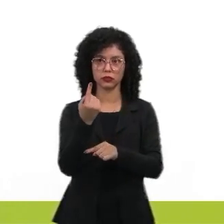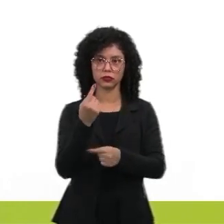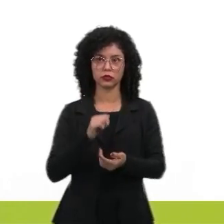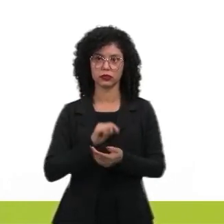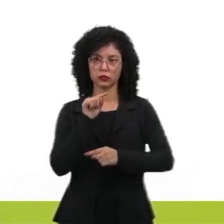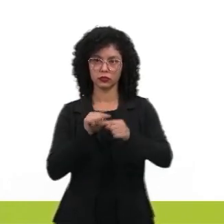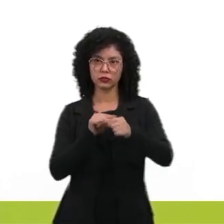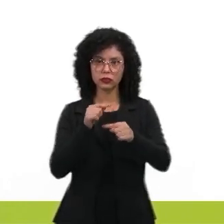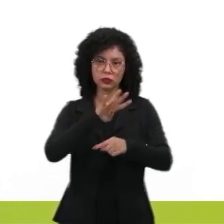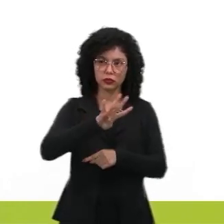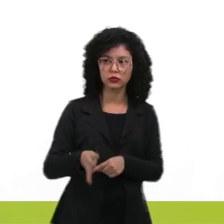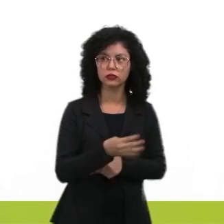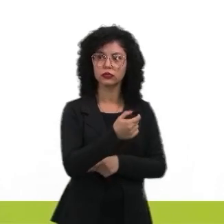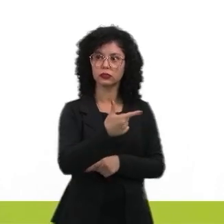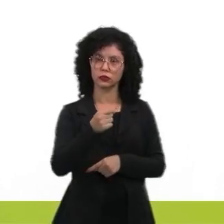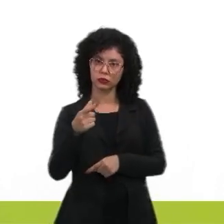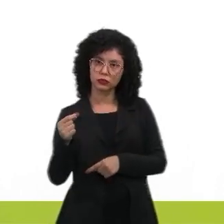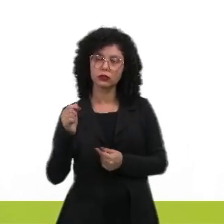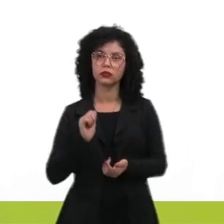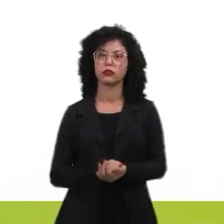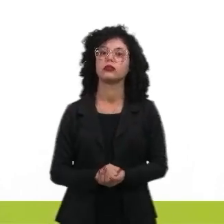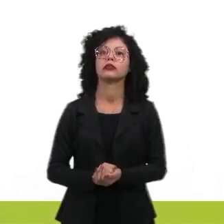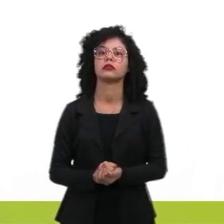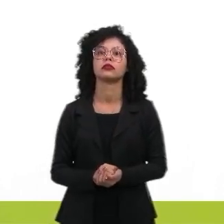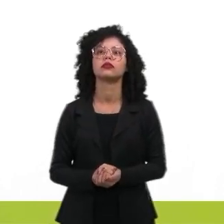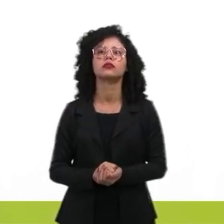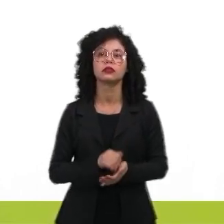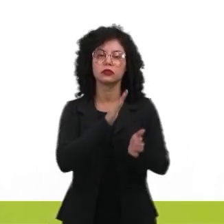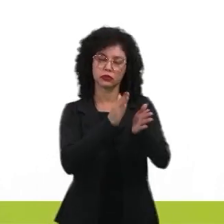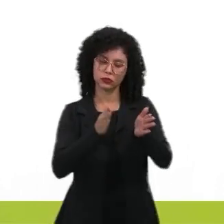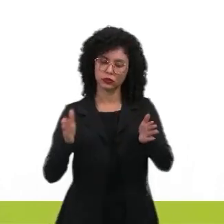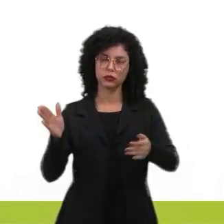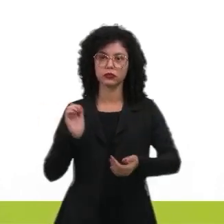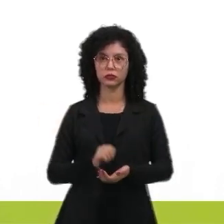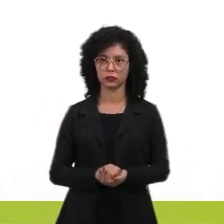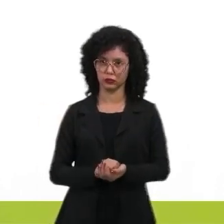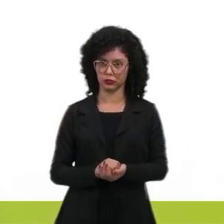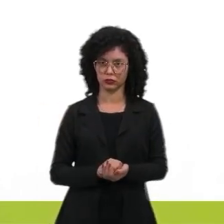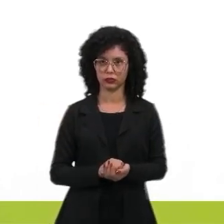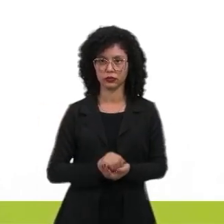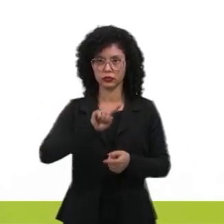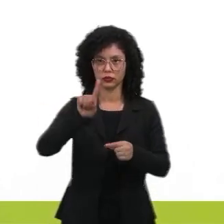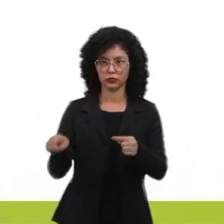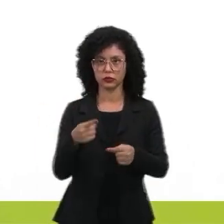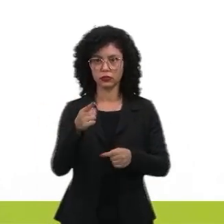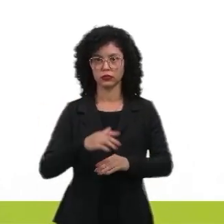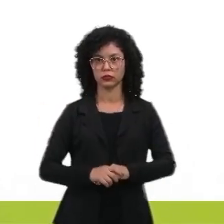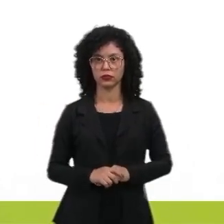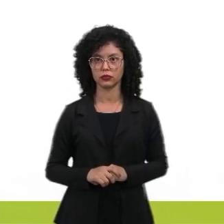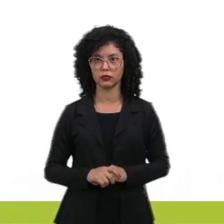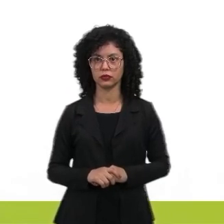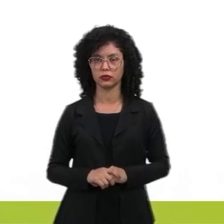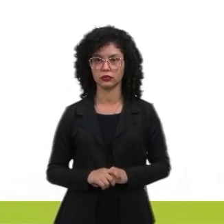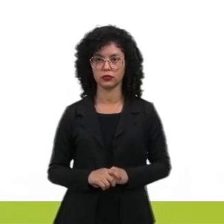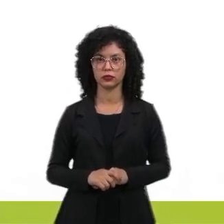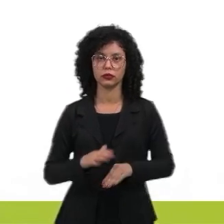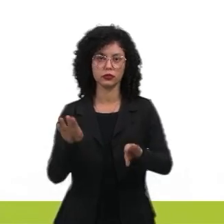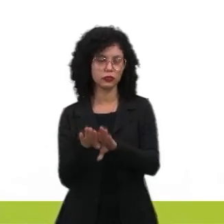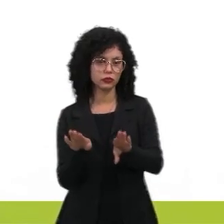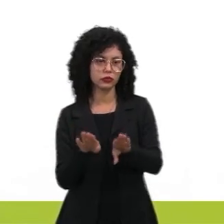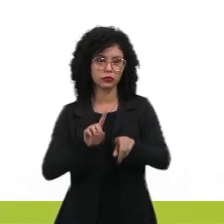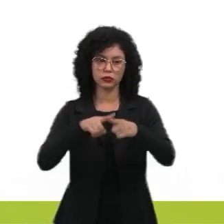para 4.200. Você vai correr as casas decimais, né? Ou seja, corre uma vírgula para cá, ó, e acrescenta mais